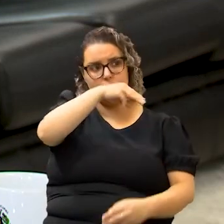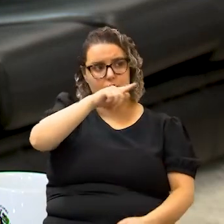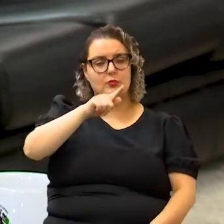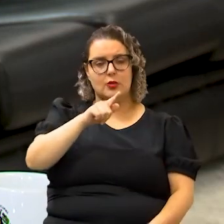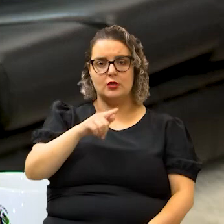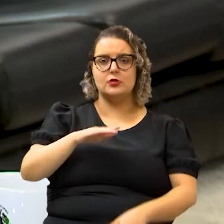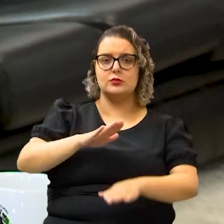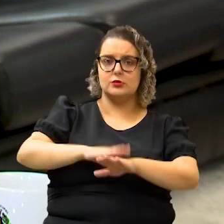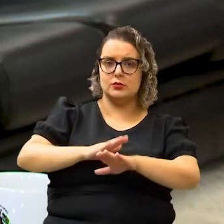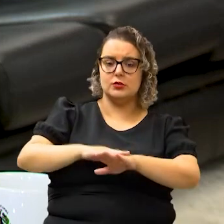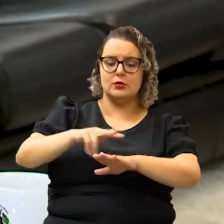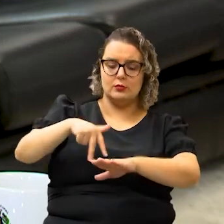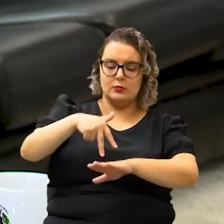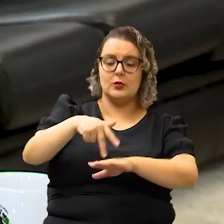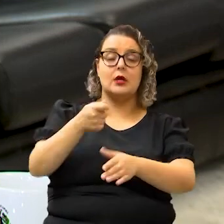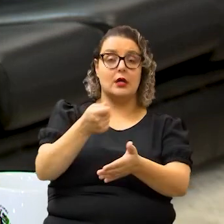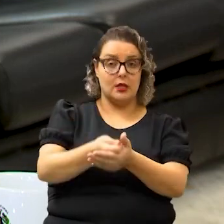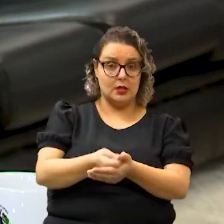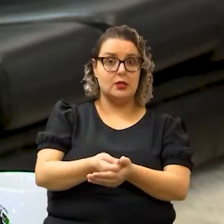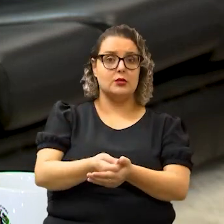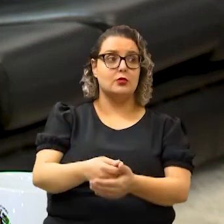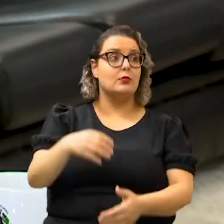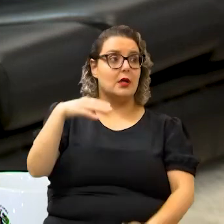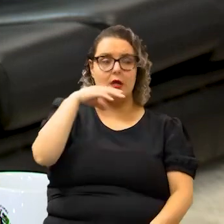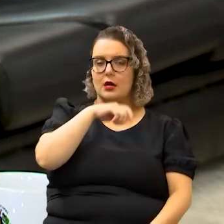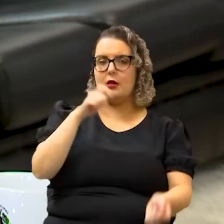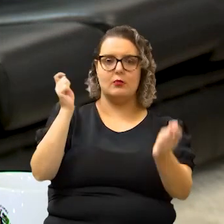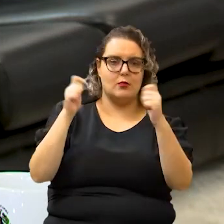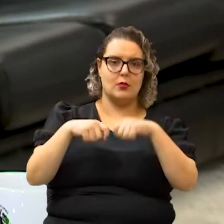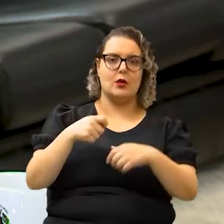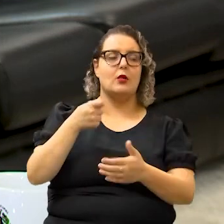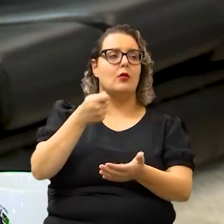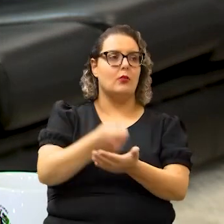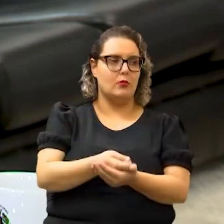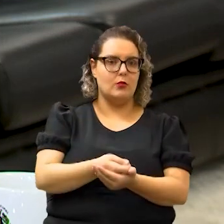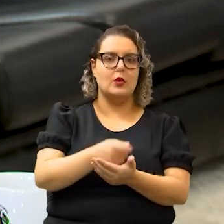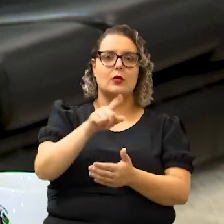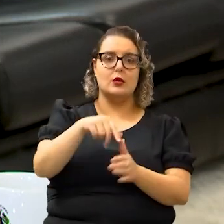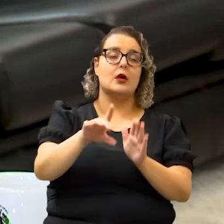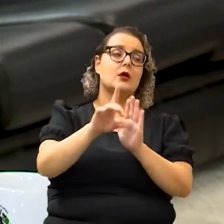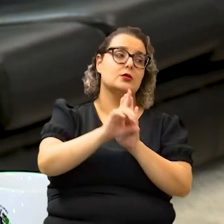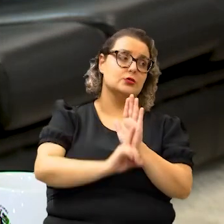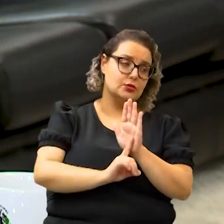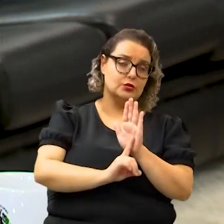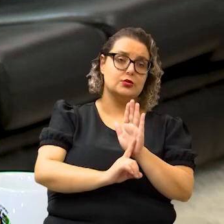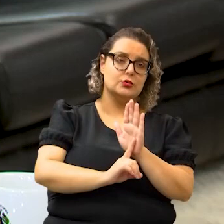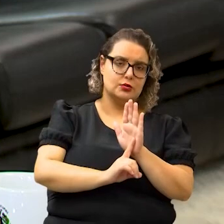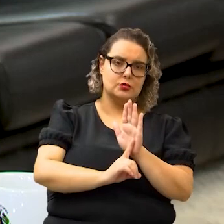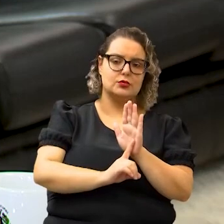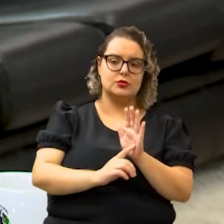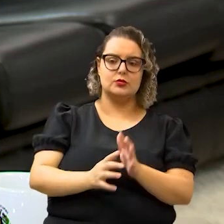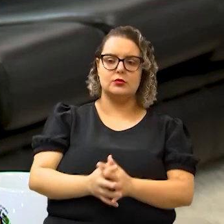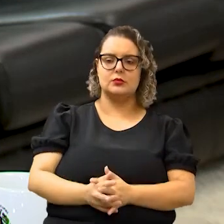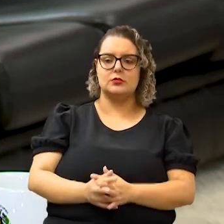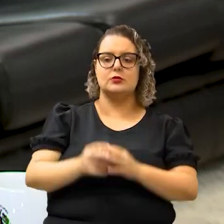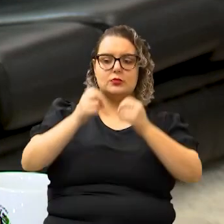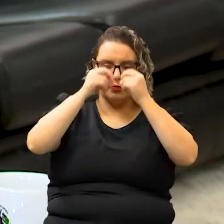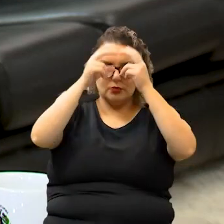e Rede Mário Gatti, estavam tomando para garantir o mais rápido possível o pagamento disso que é